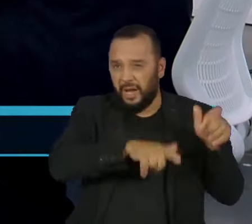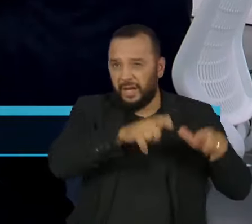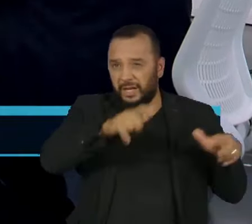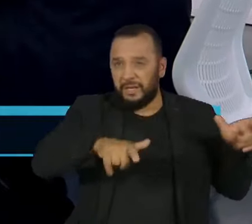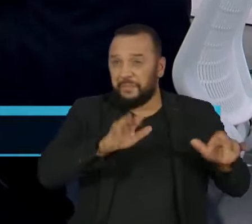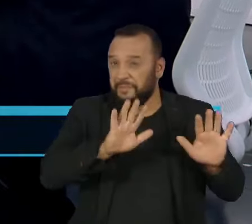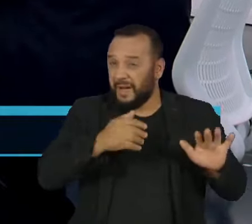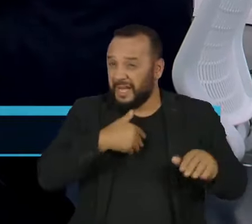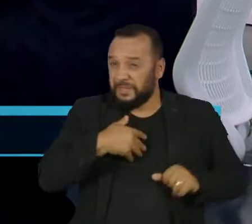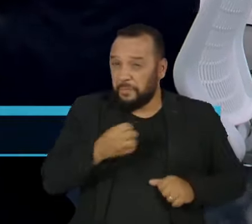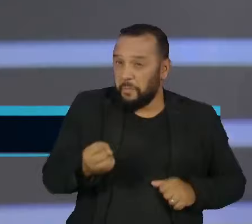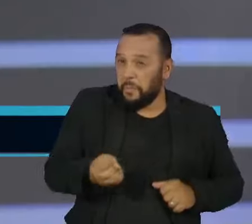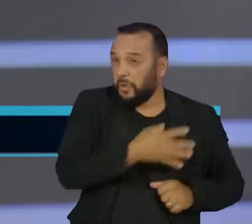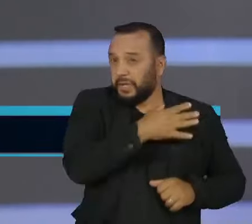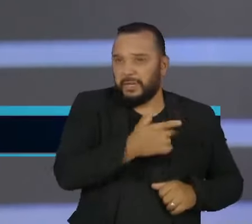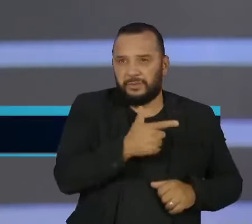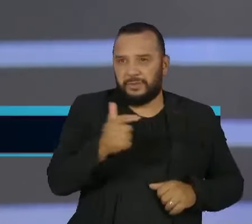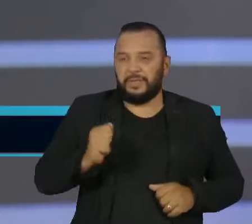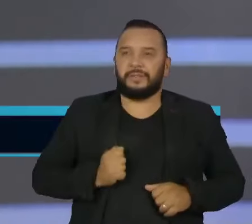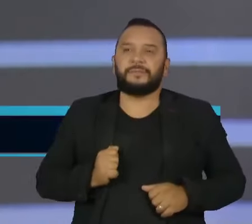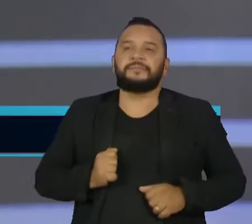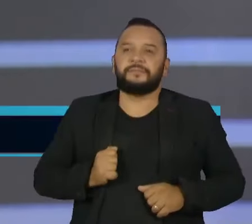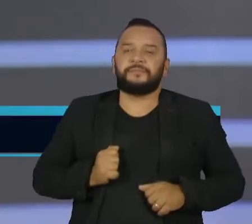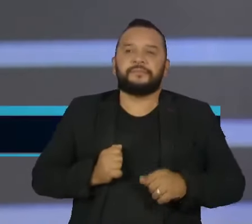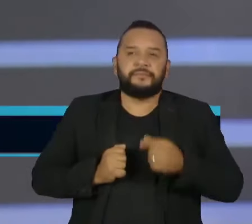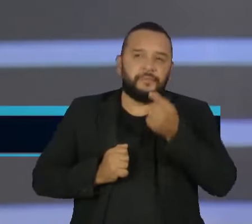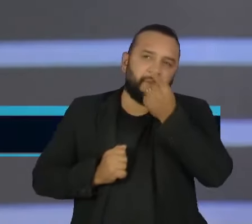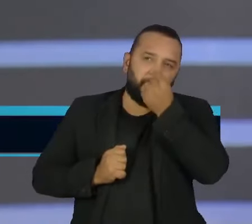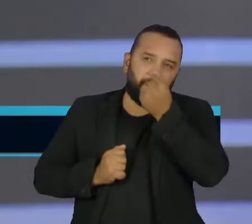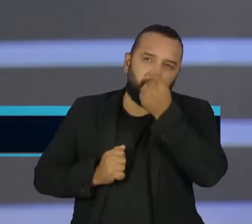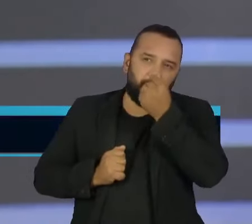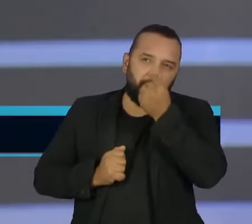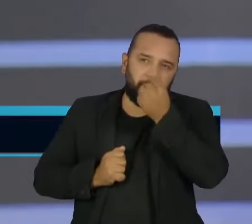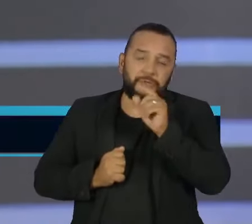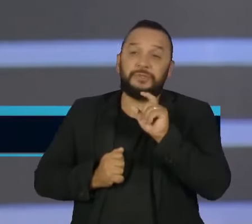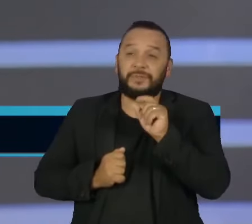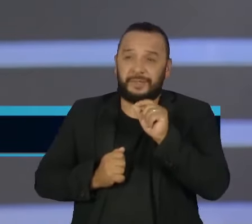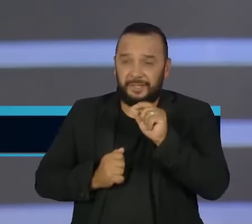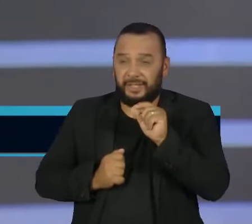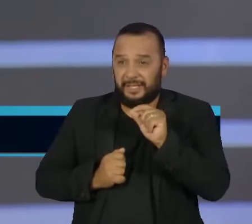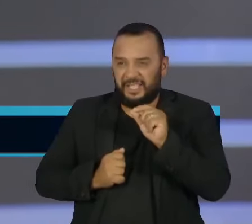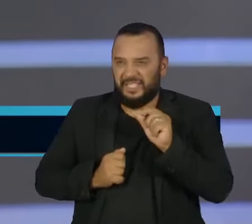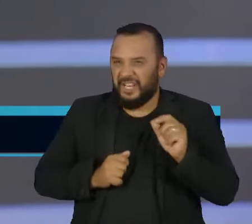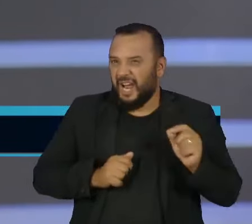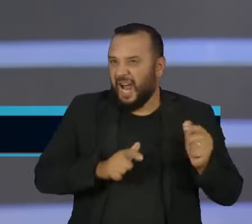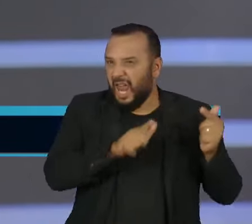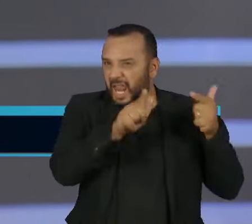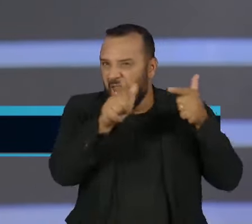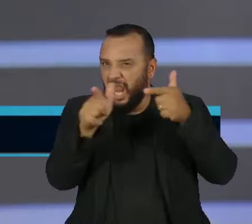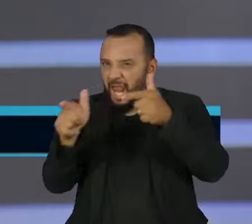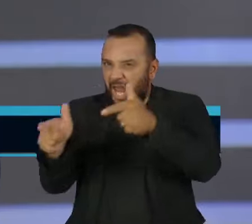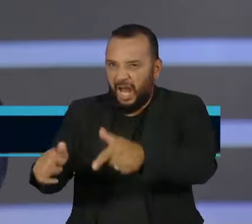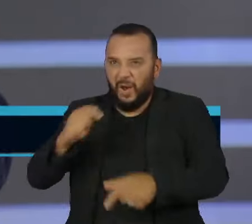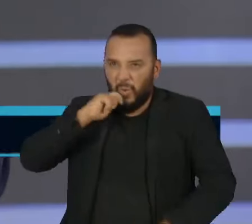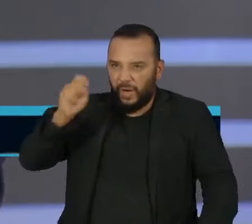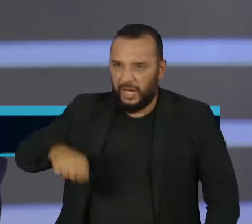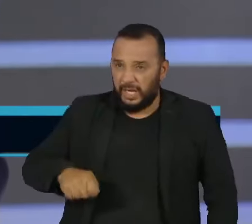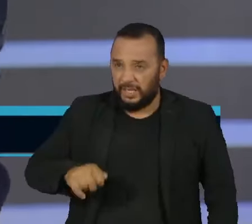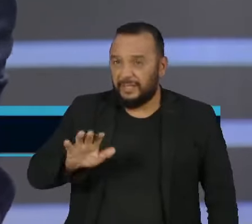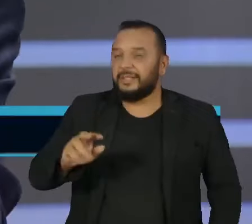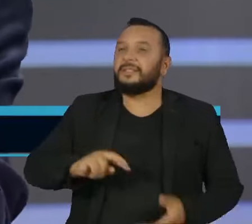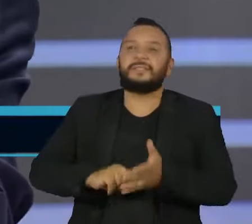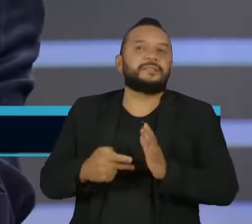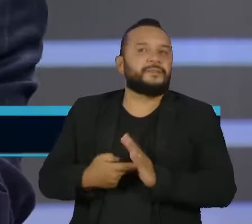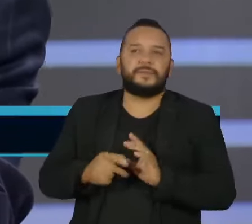Putin invadiu a Ucrânia, o recado dele era esse mesmo que o Leão estava falando. Quer dizer, olha, se a OTAN chegar